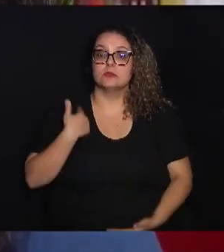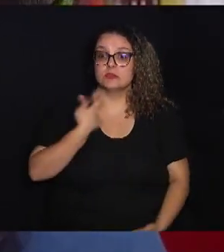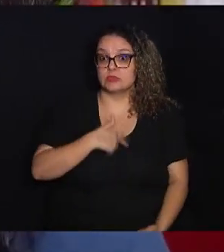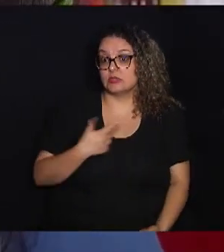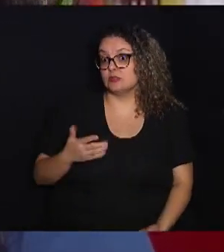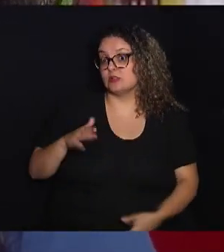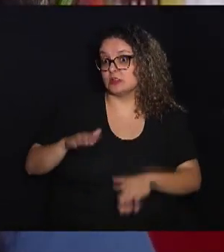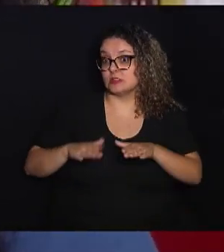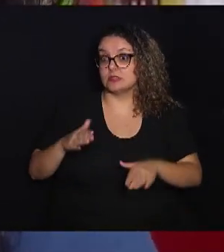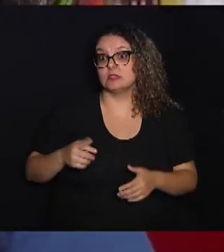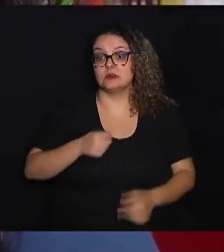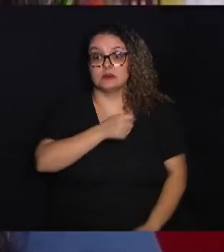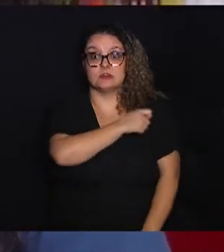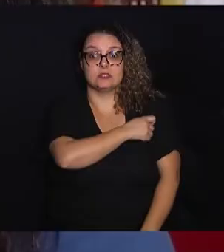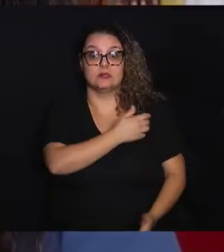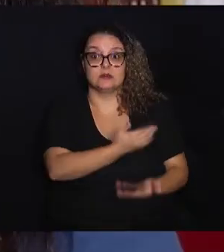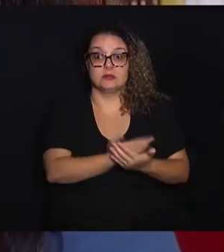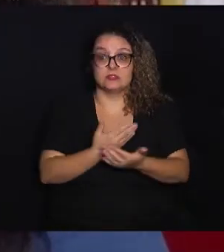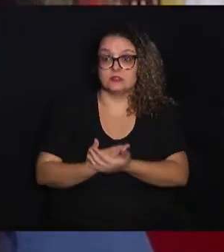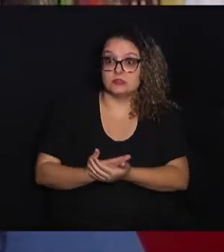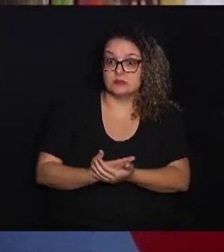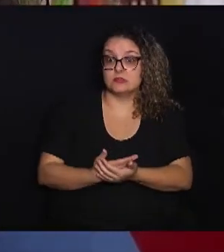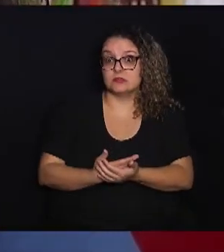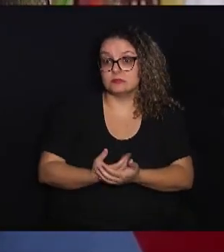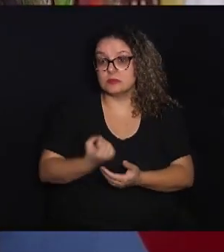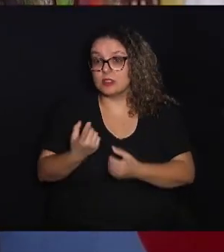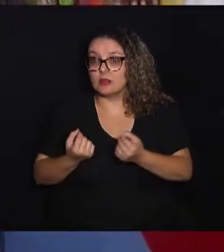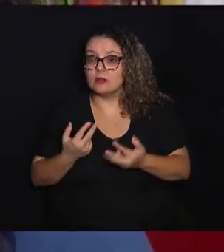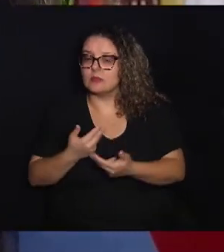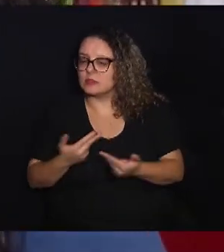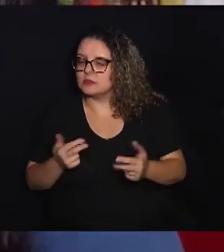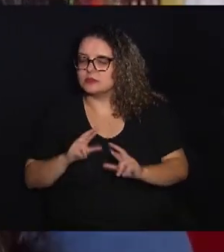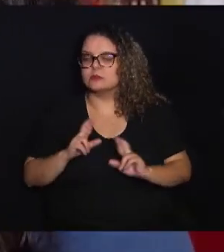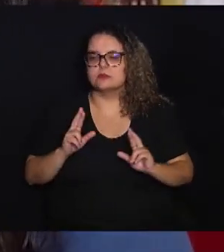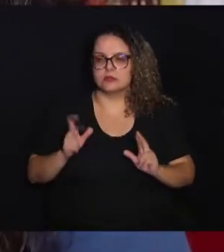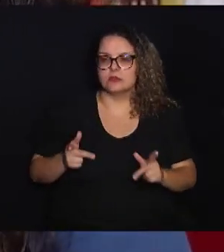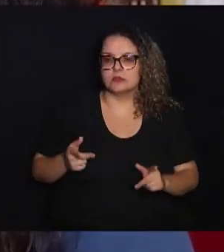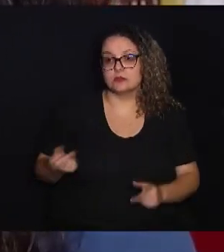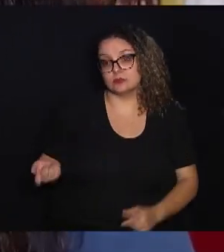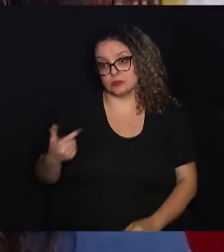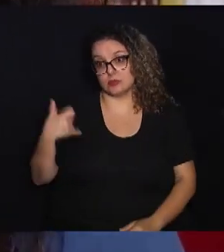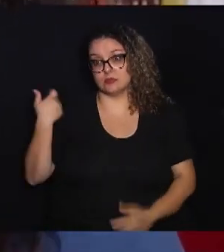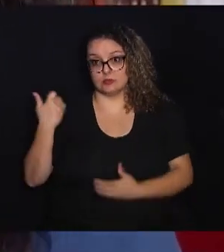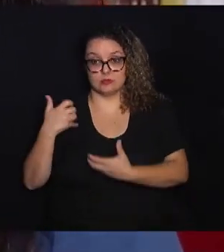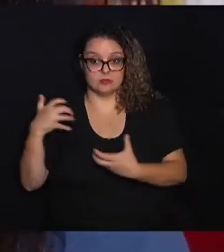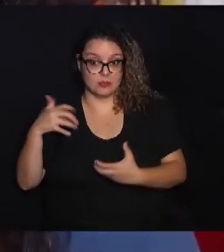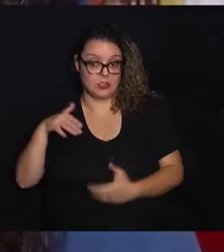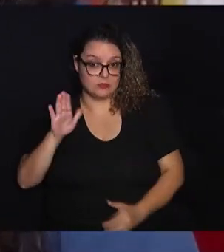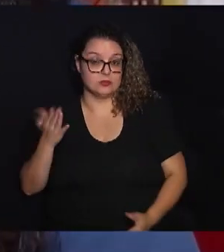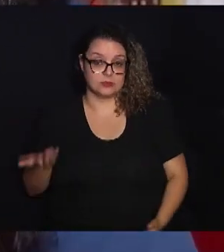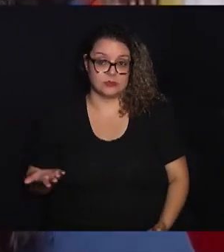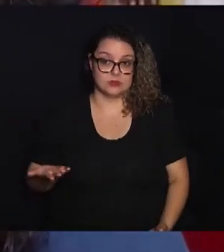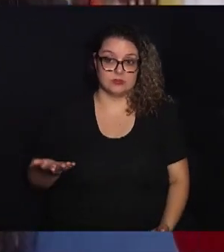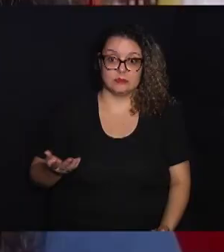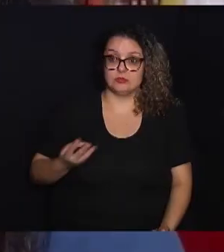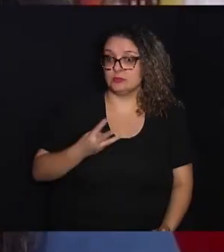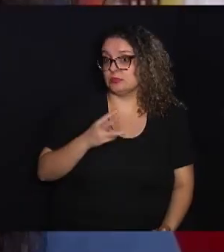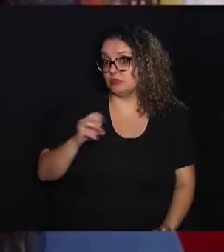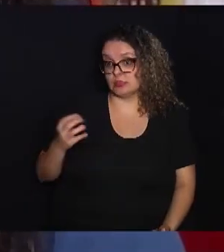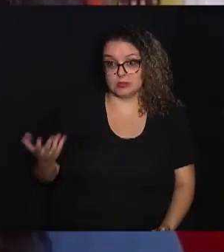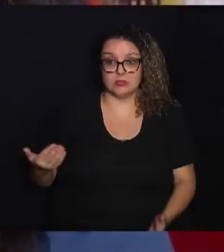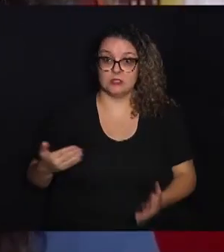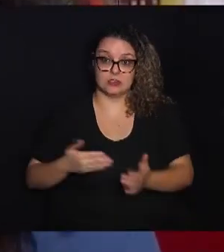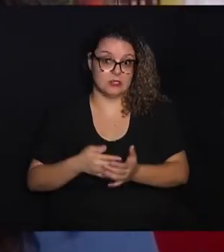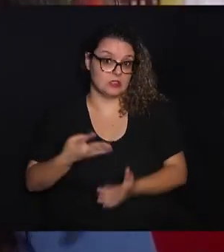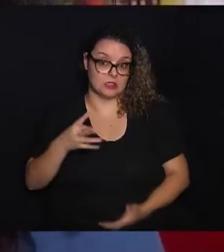somos estudantes, a gente passa por questões diferentes que os adultos, de, por exemplo, 30 a